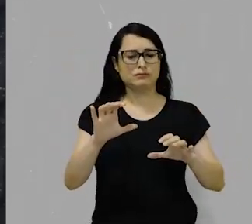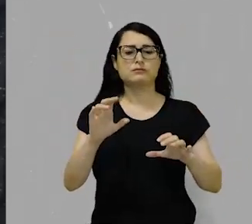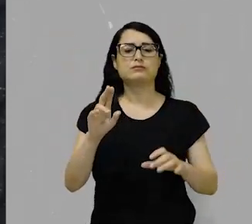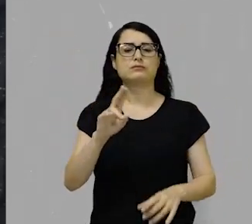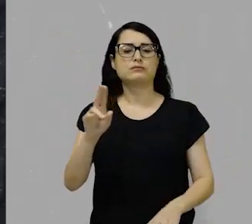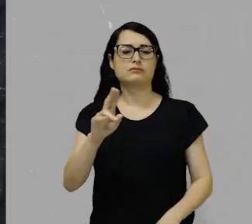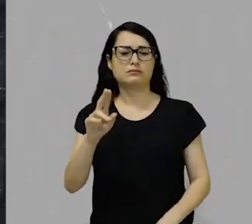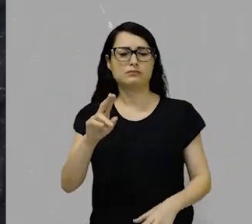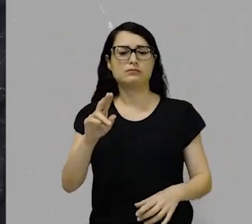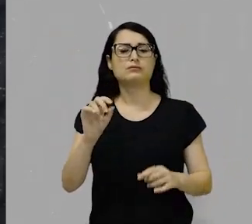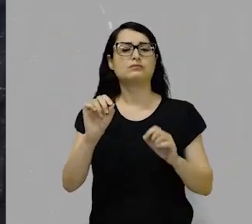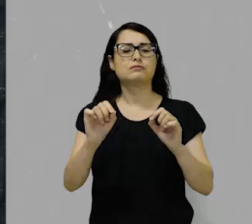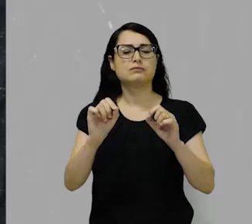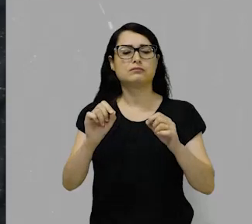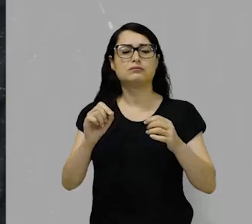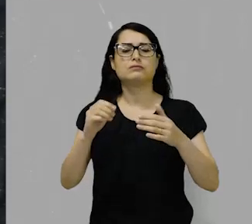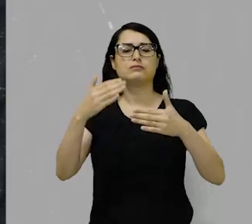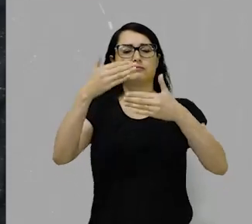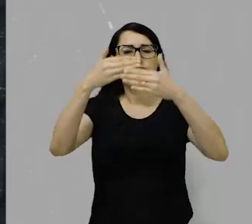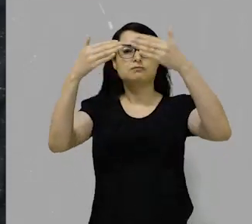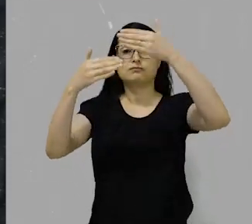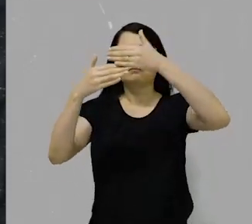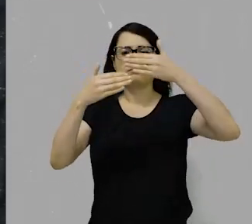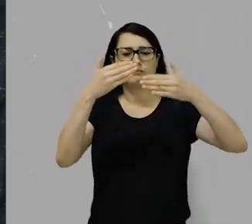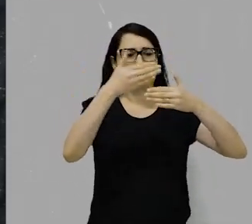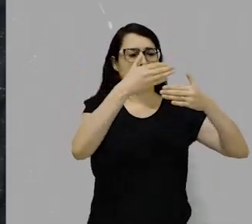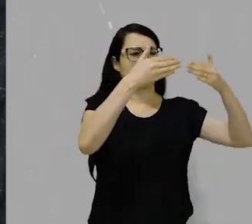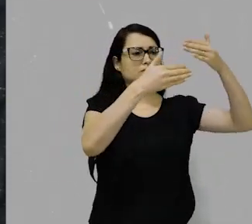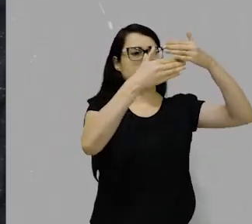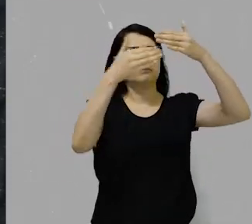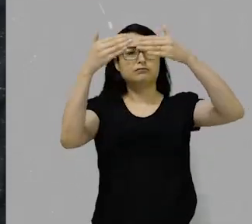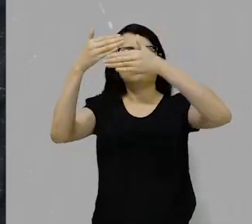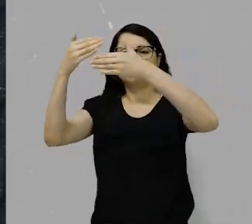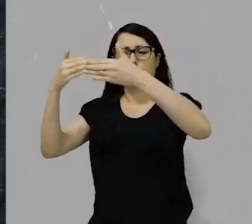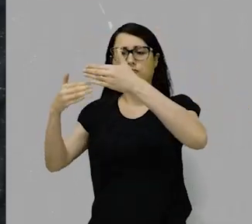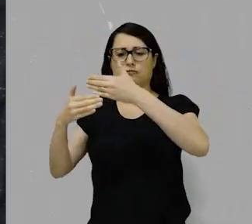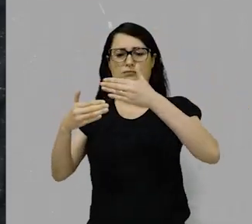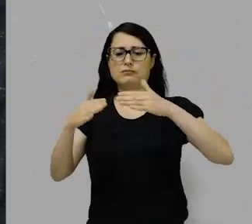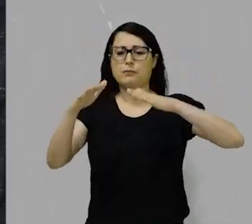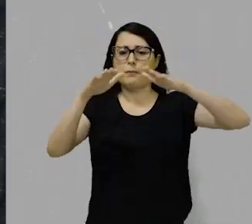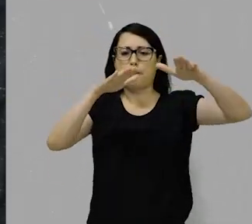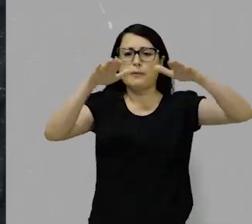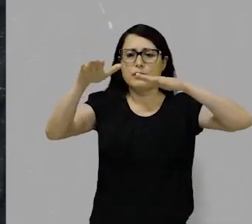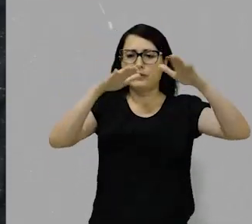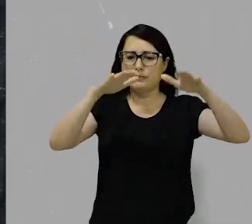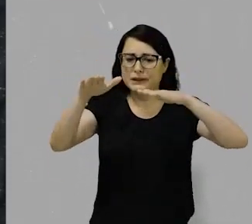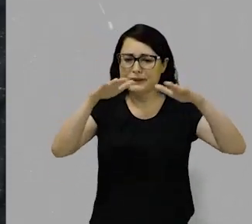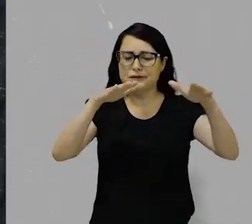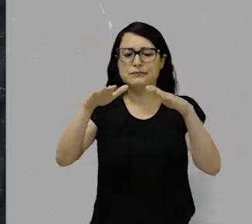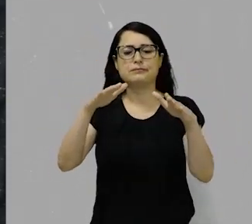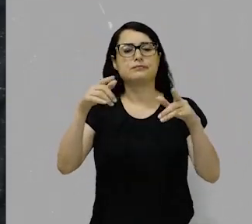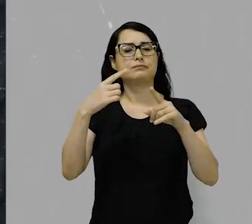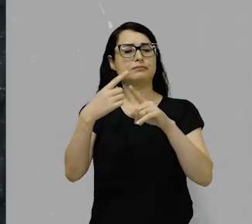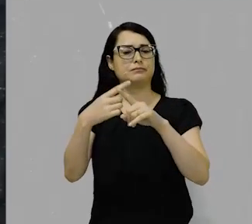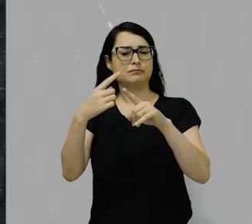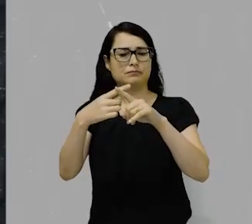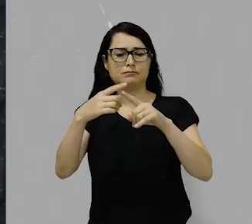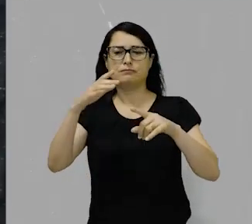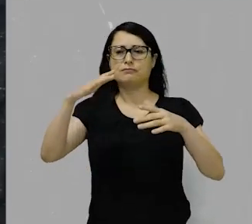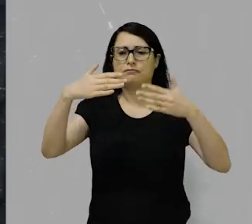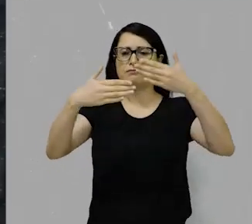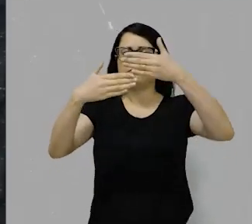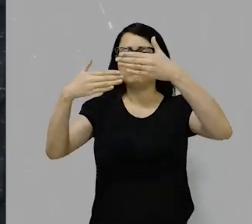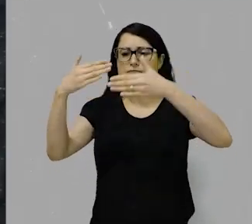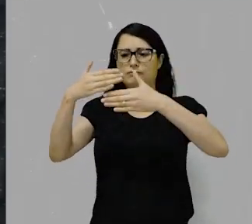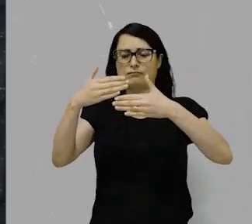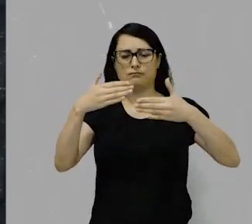de placas tectônicas, e essas placas tectônicas elas estão em constante movimentação, pois elas estão sobre o manto, né, que